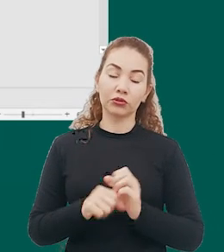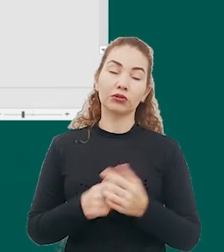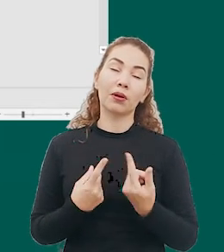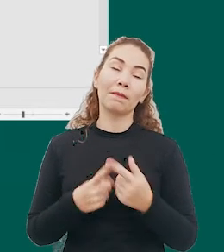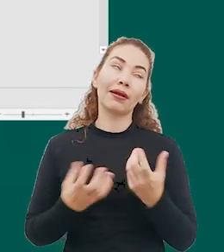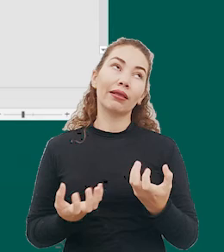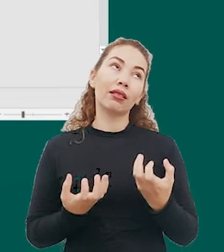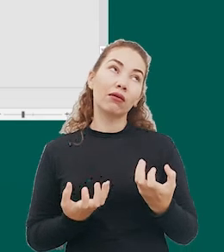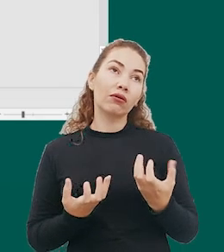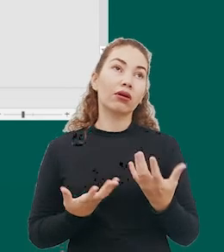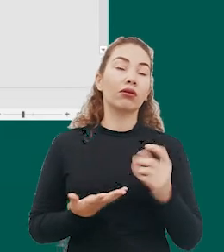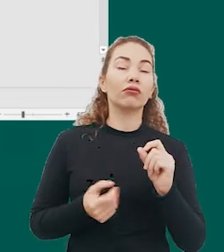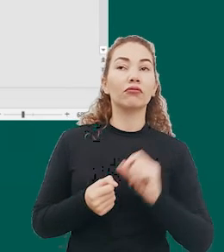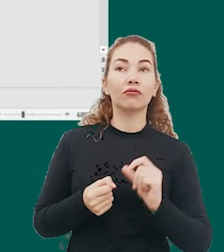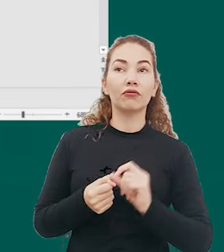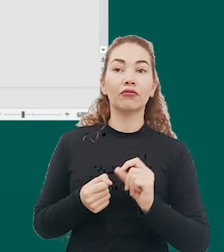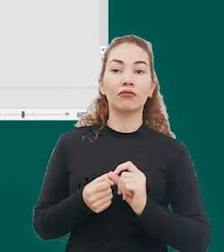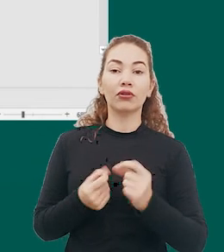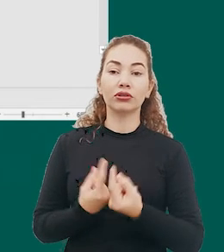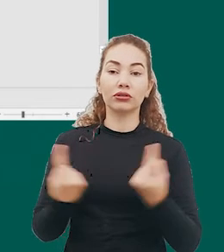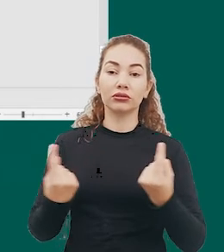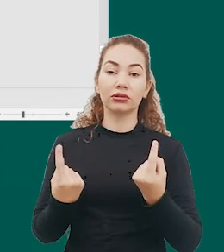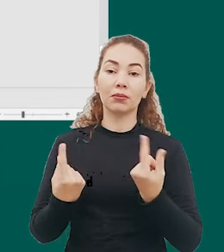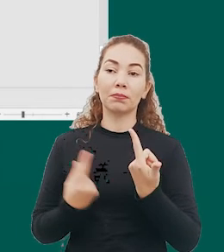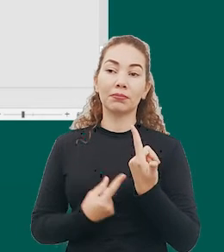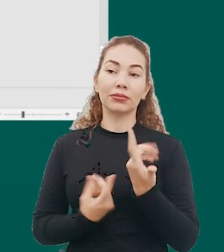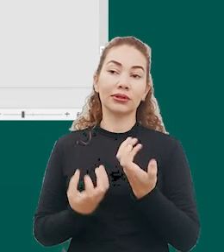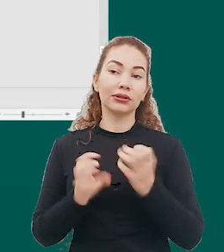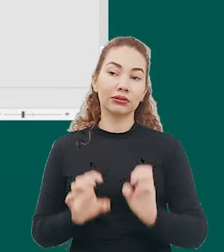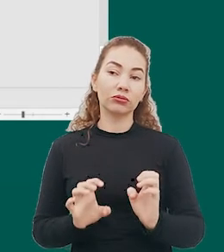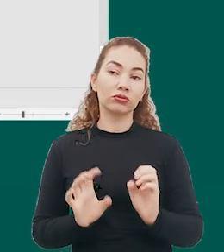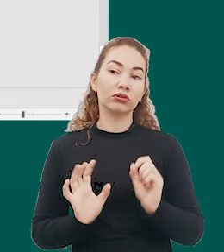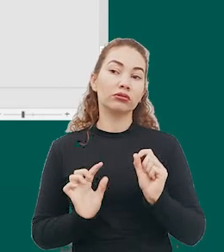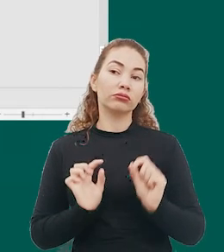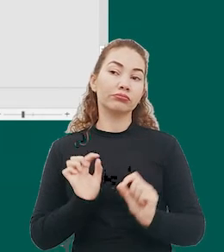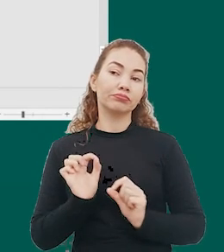eu quero fazer uma declaração em separado, mas eu não quero